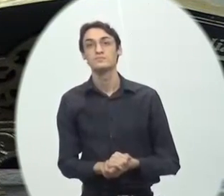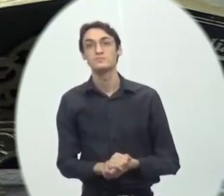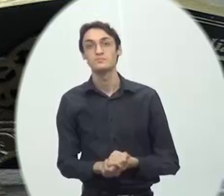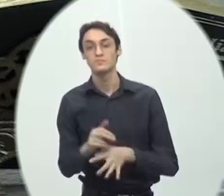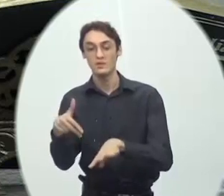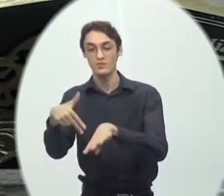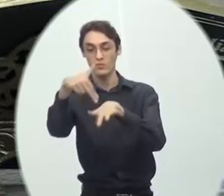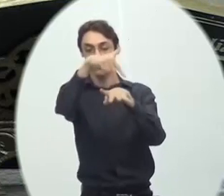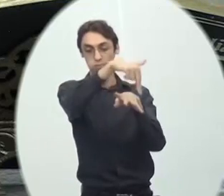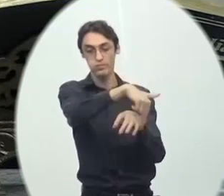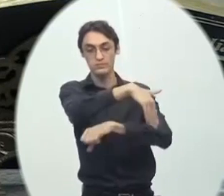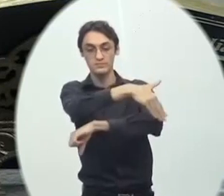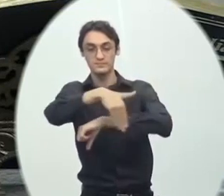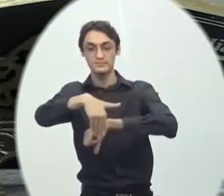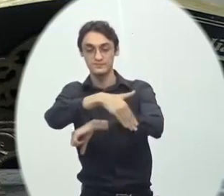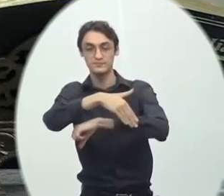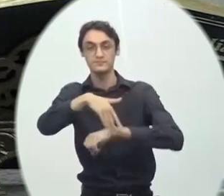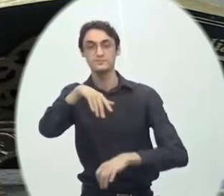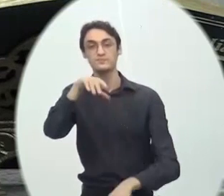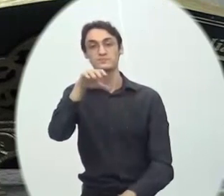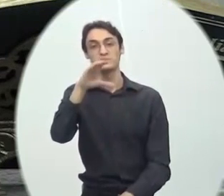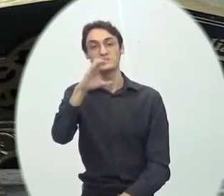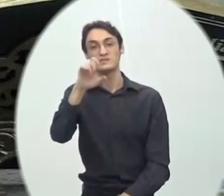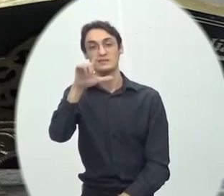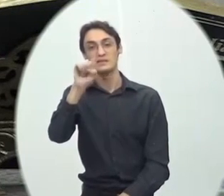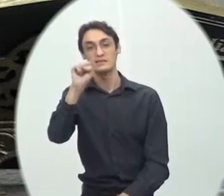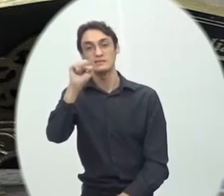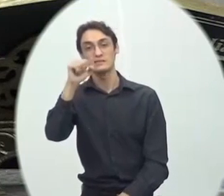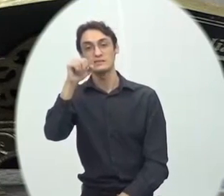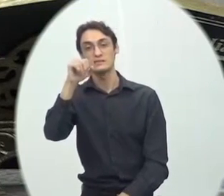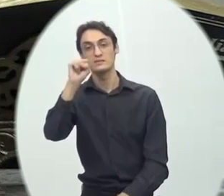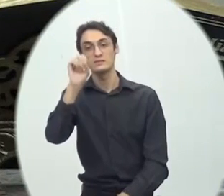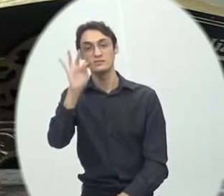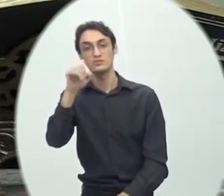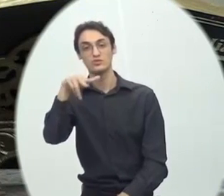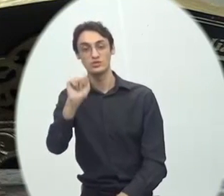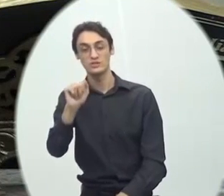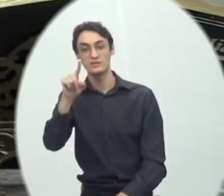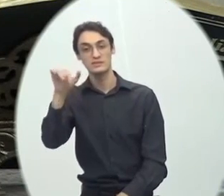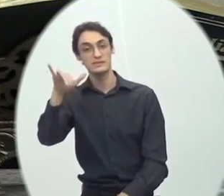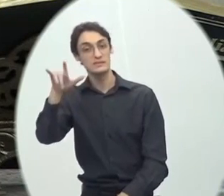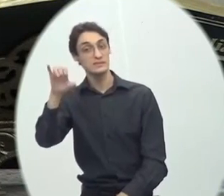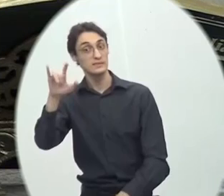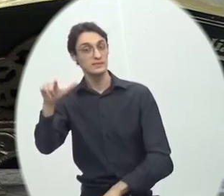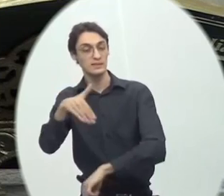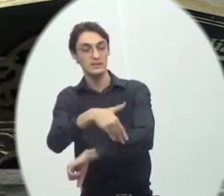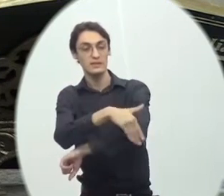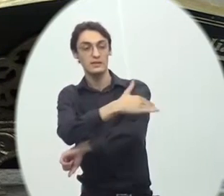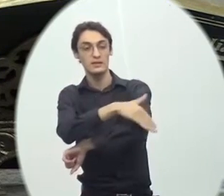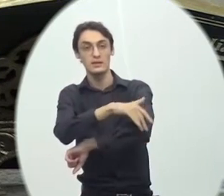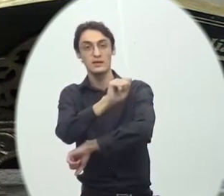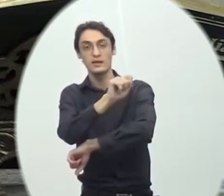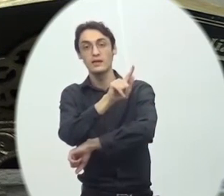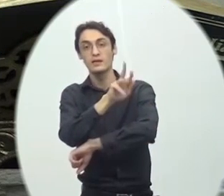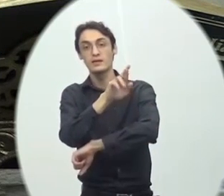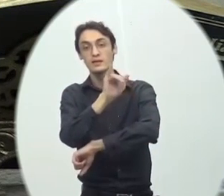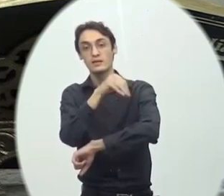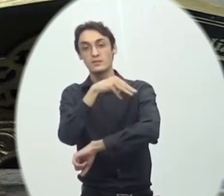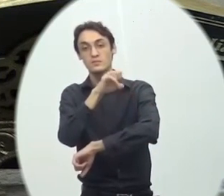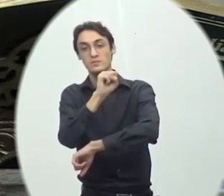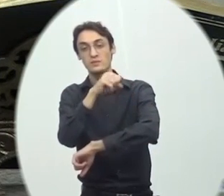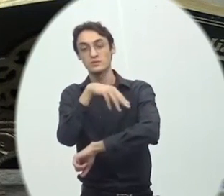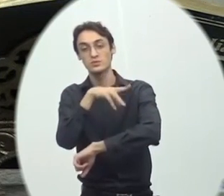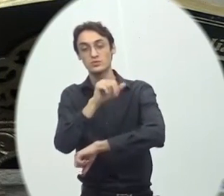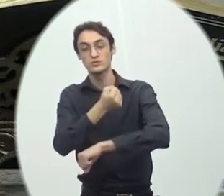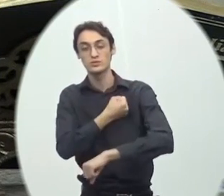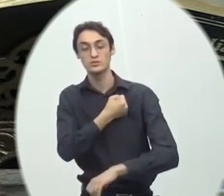elevada de pedestre na rua Celestina Zilli Rovares, esquina com a rua Agrimensor Casemiro Miglioli,